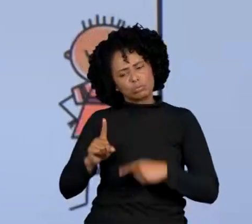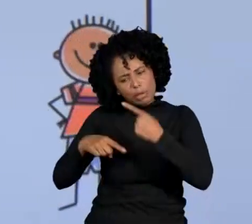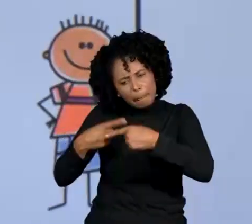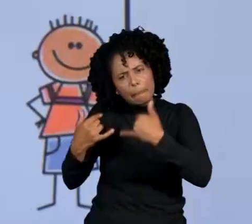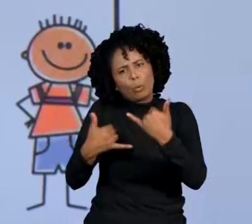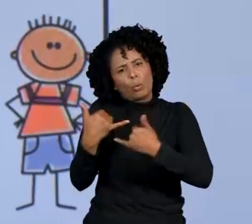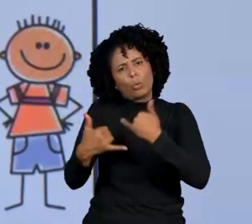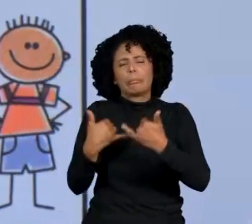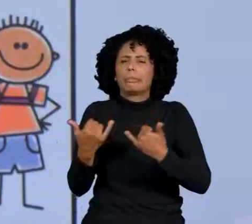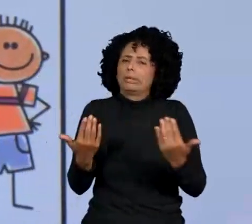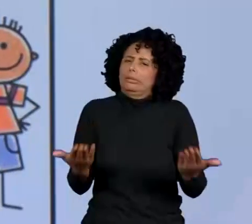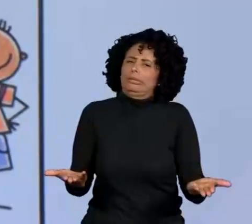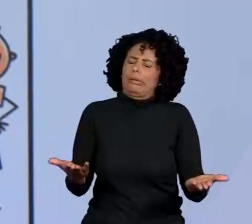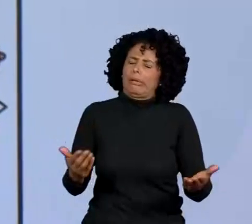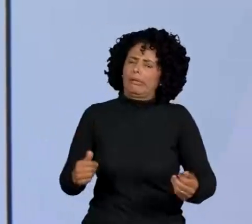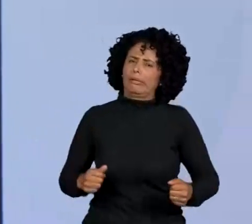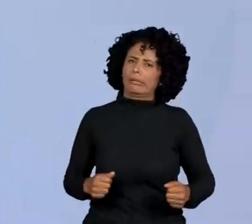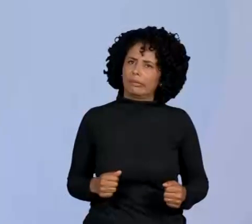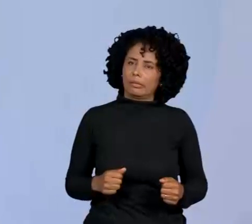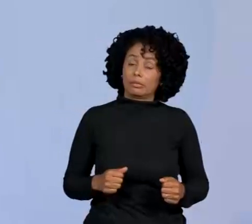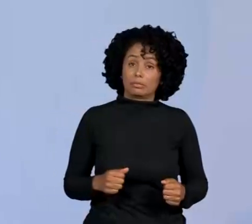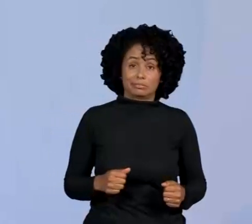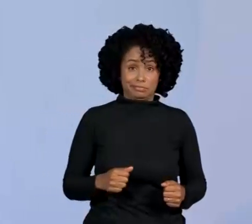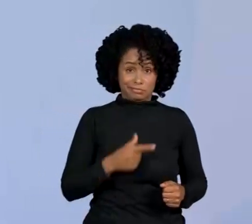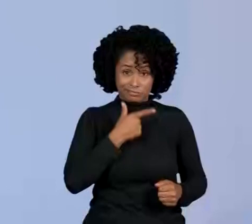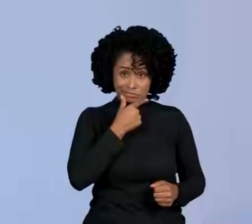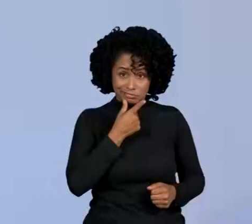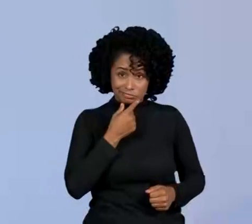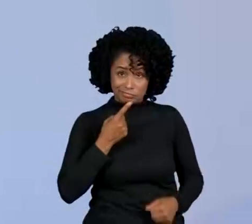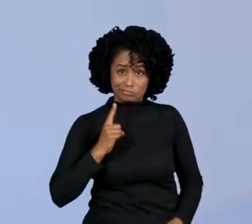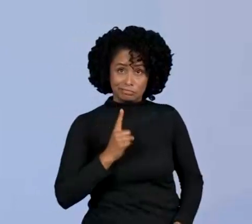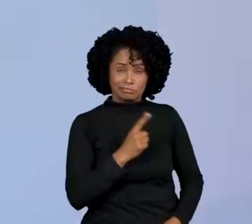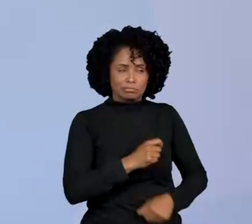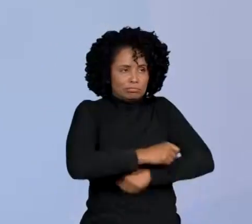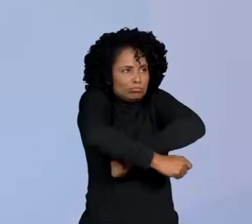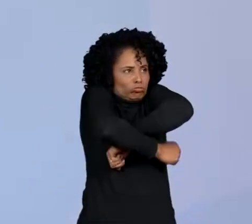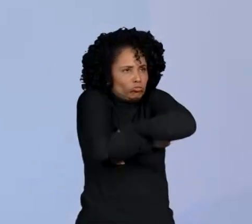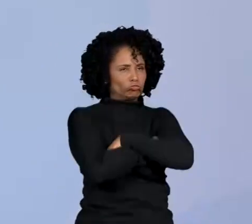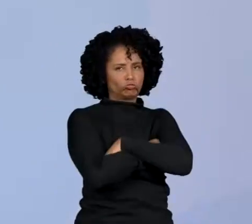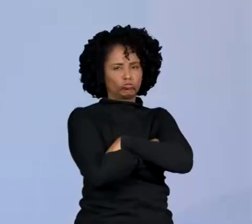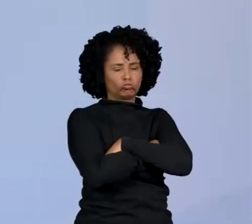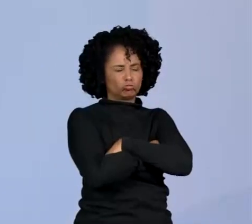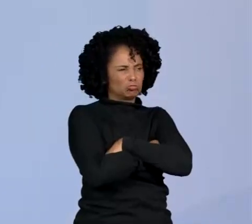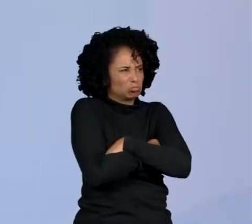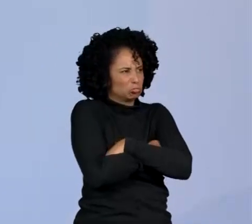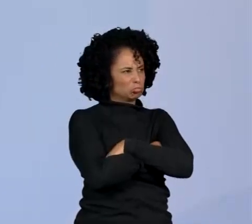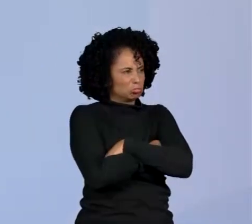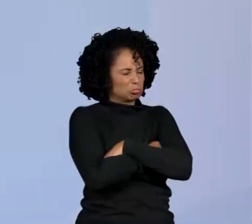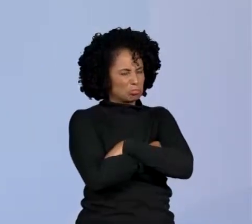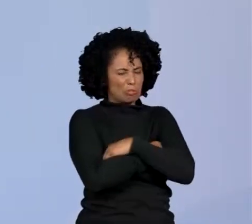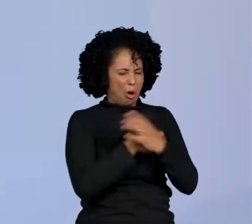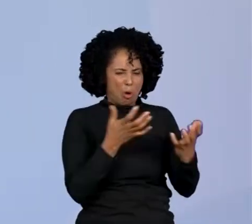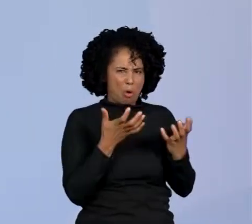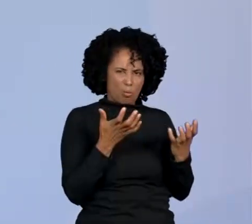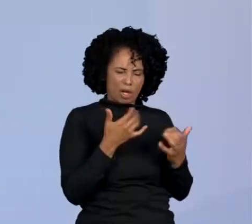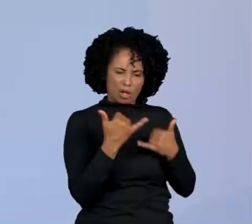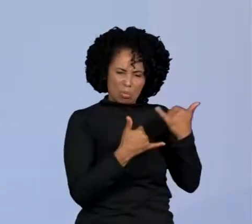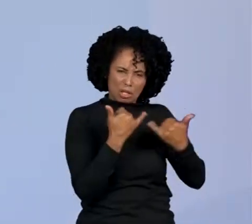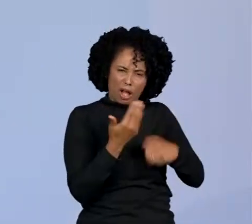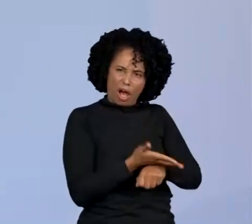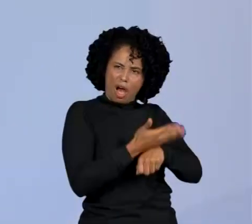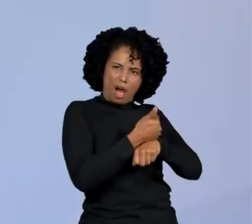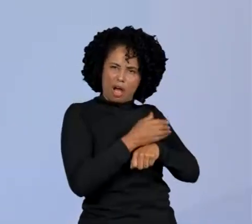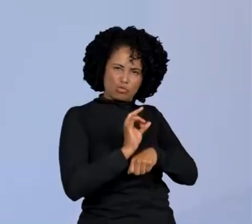brinca. E o menininho sai, puf. Eu só queria adiantar a brincadeira.